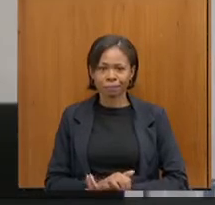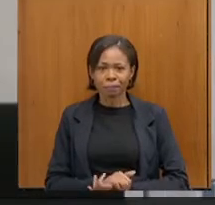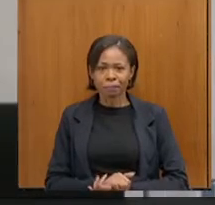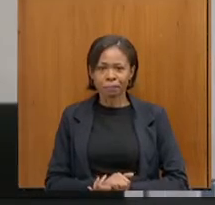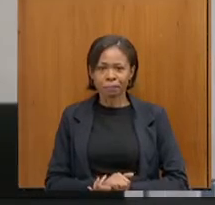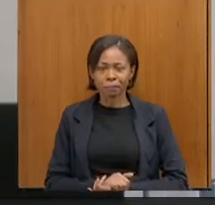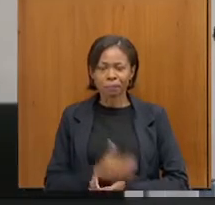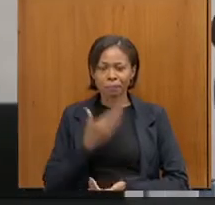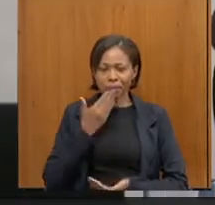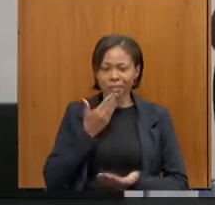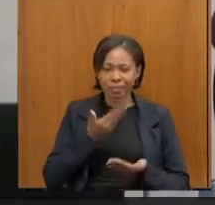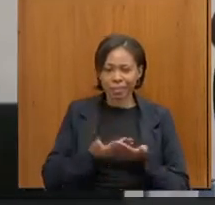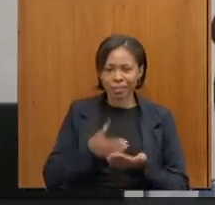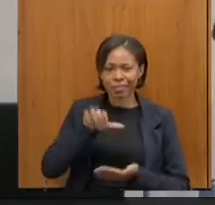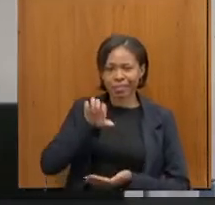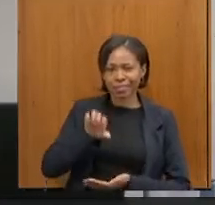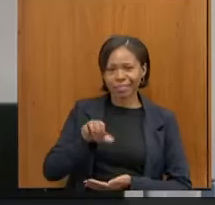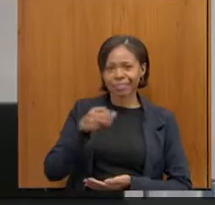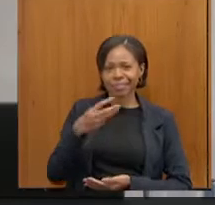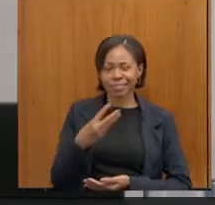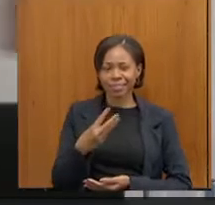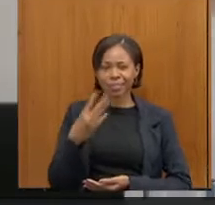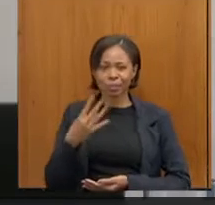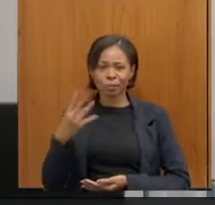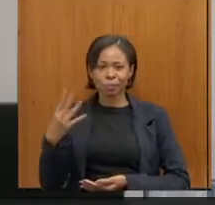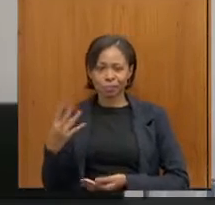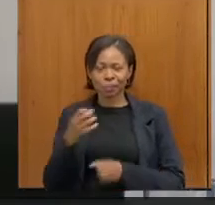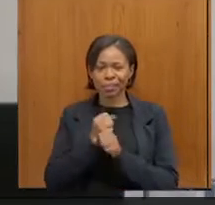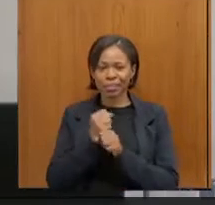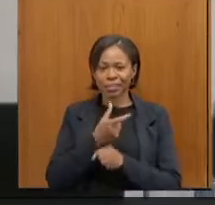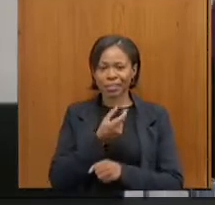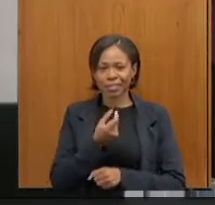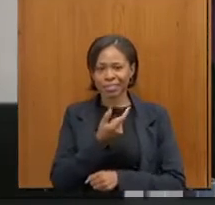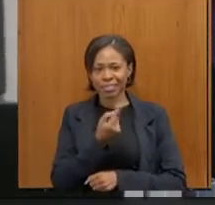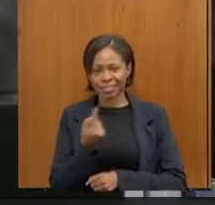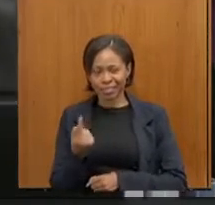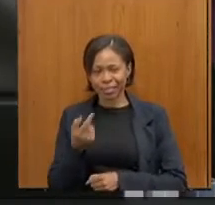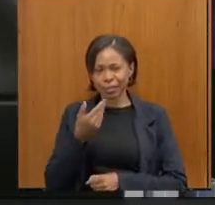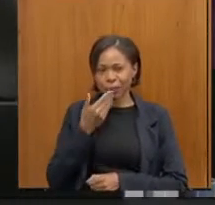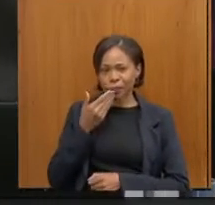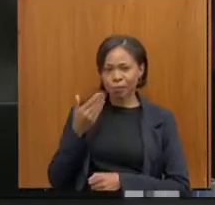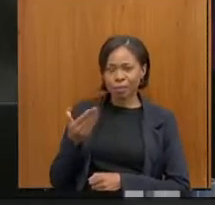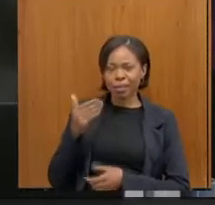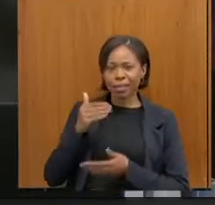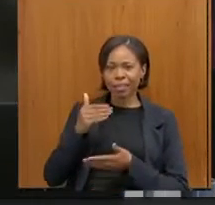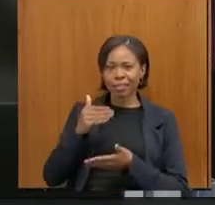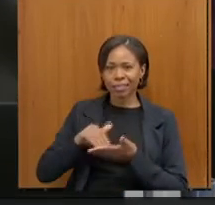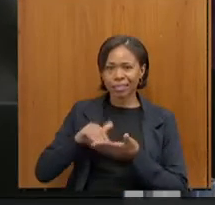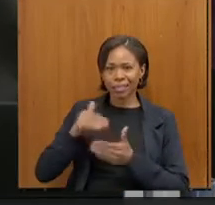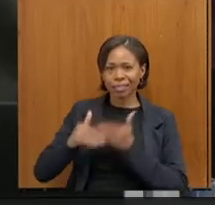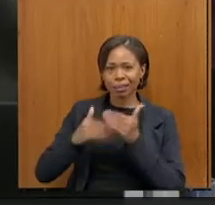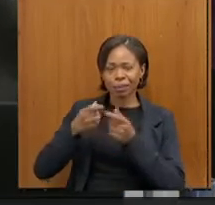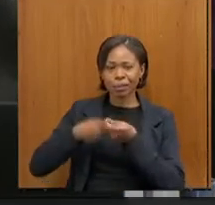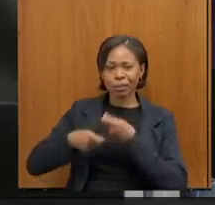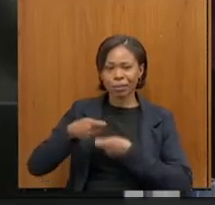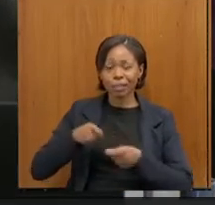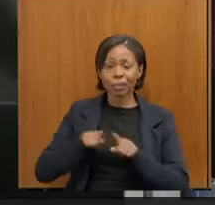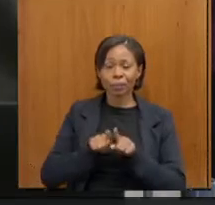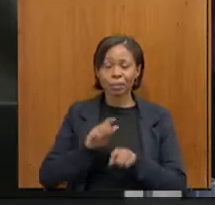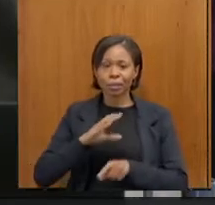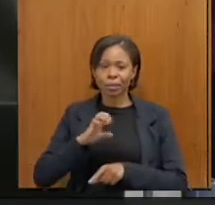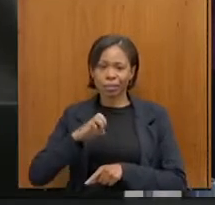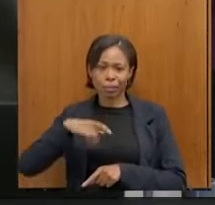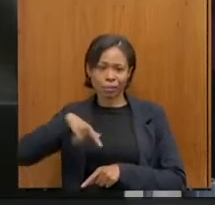é aquele metros numa 9.344 2021 requer seja encaminhado à secretaria de estado de desenvolvimento econômico e companhia energética